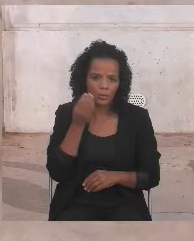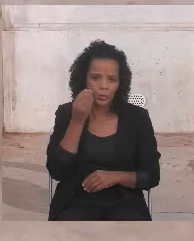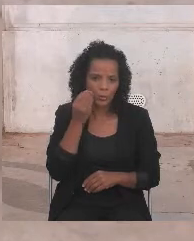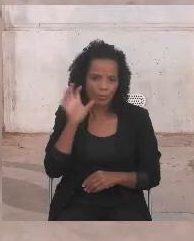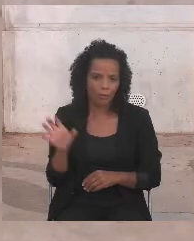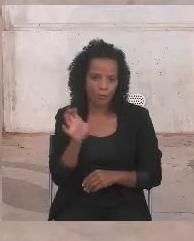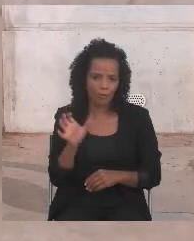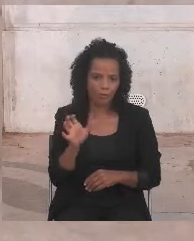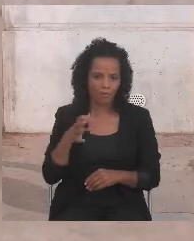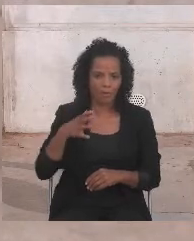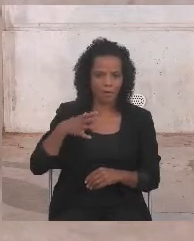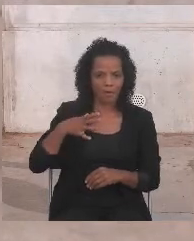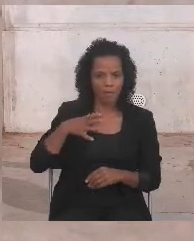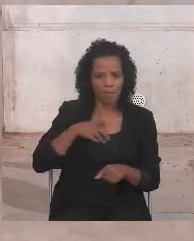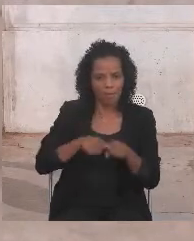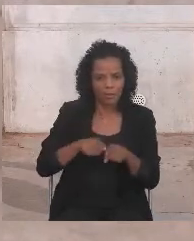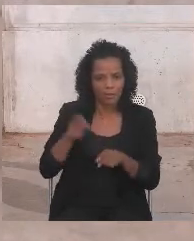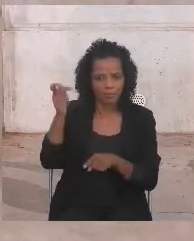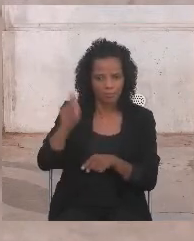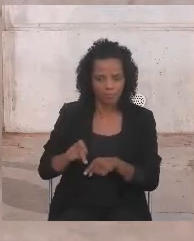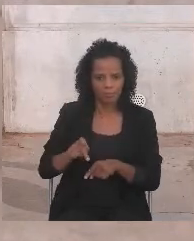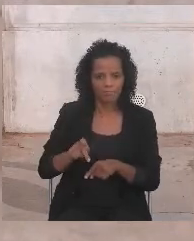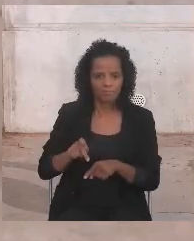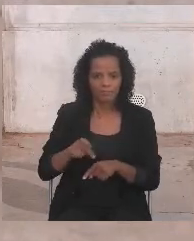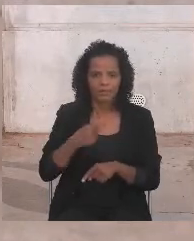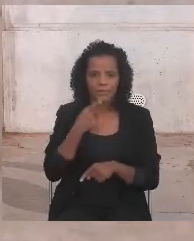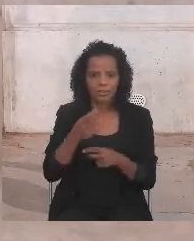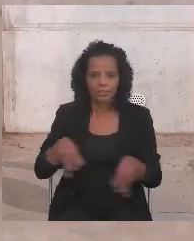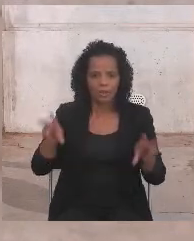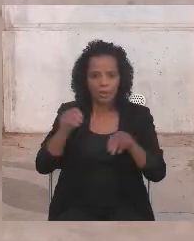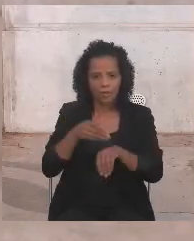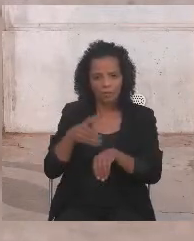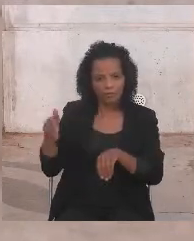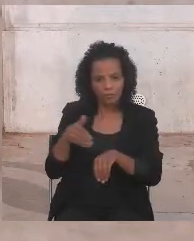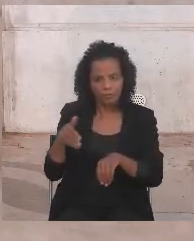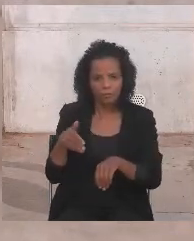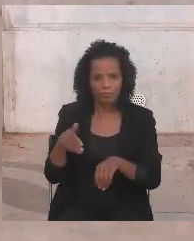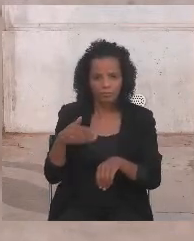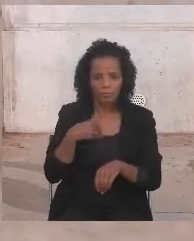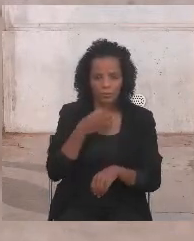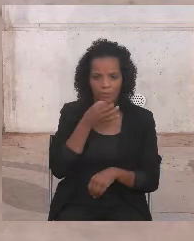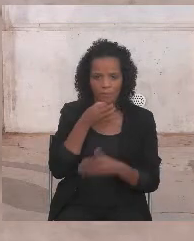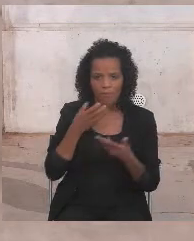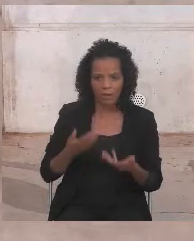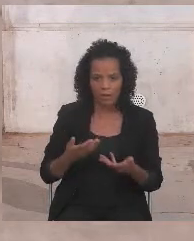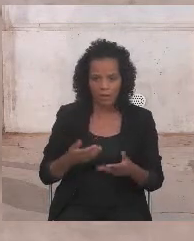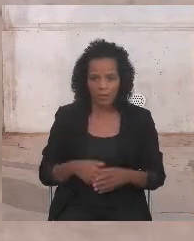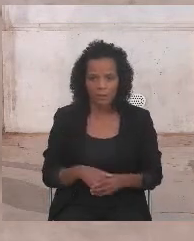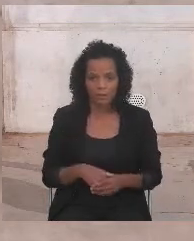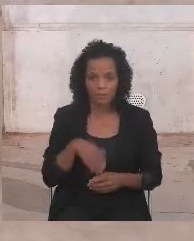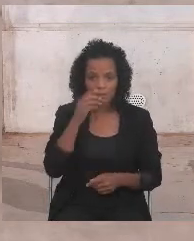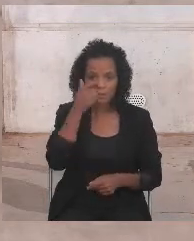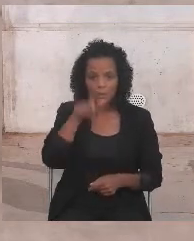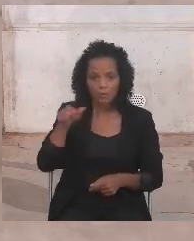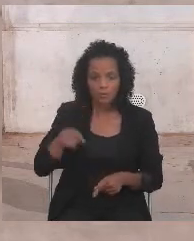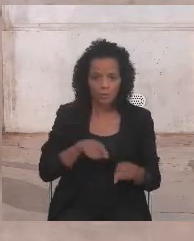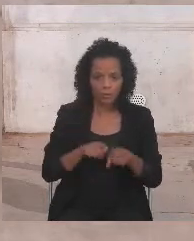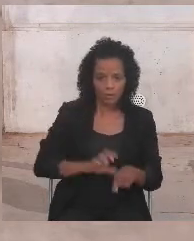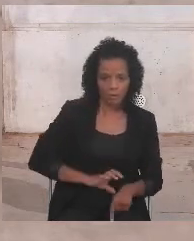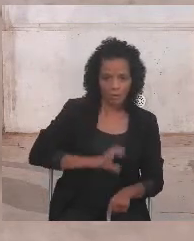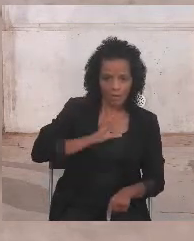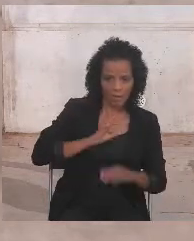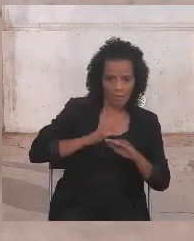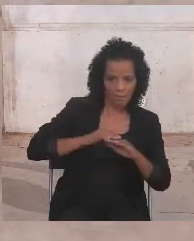quero fazer política. Define bem estes novos tempos de que vos falo. Se os políticos